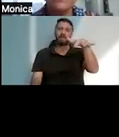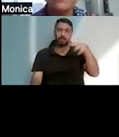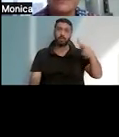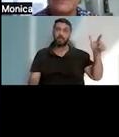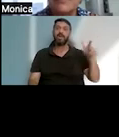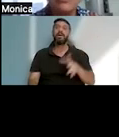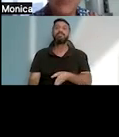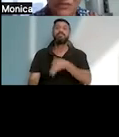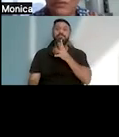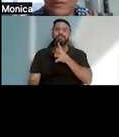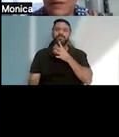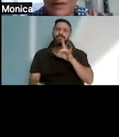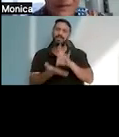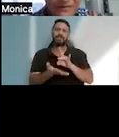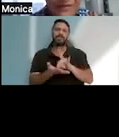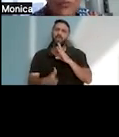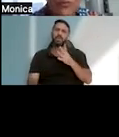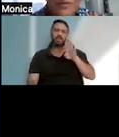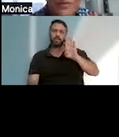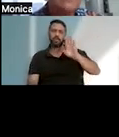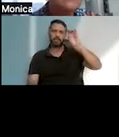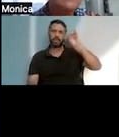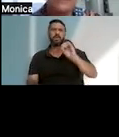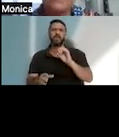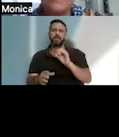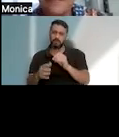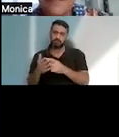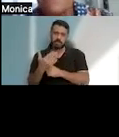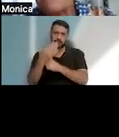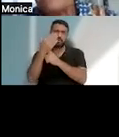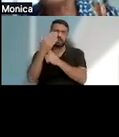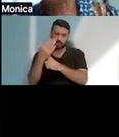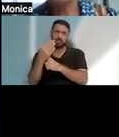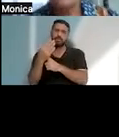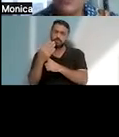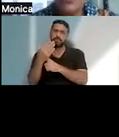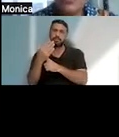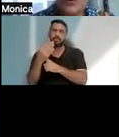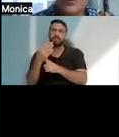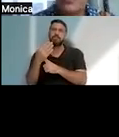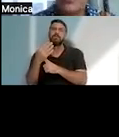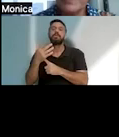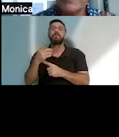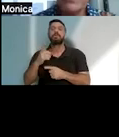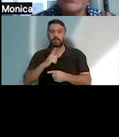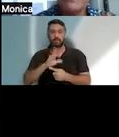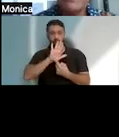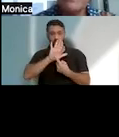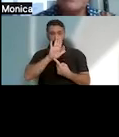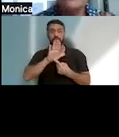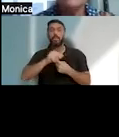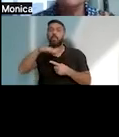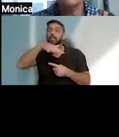conhecem a área de biotecnologia, que a verdade cobre bastantes áreas que eu vou mostrar para